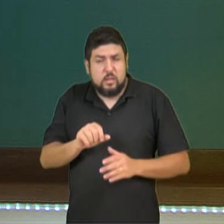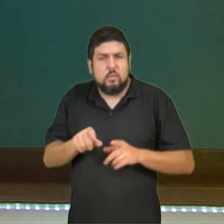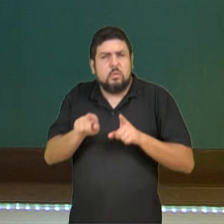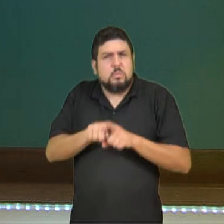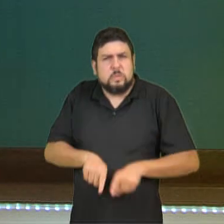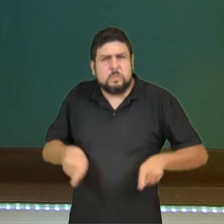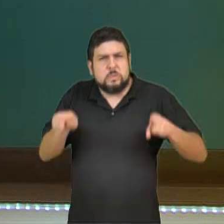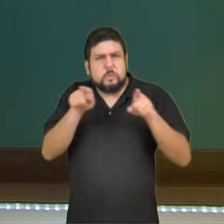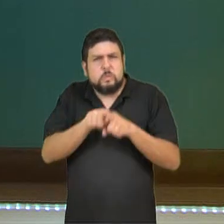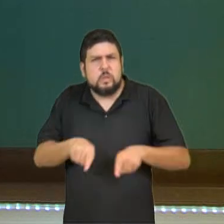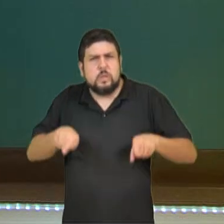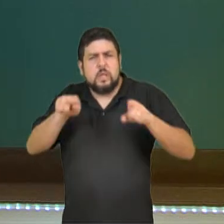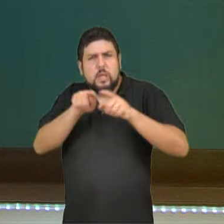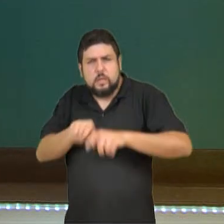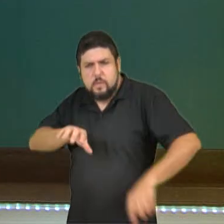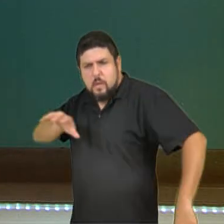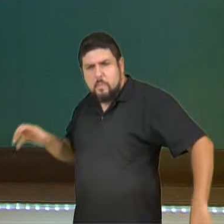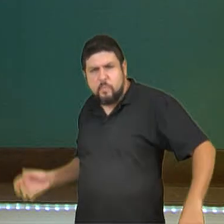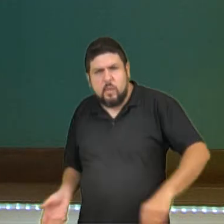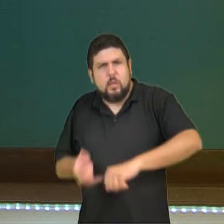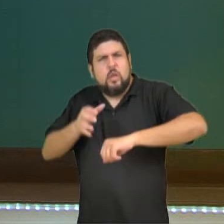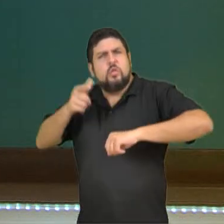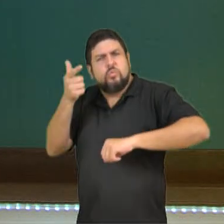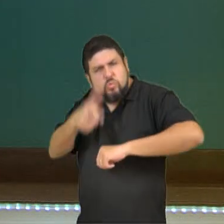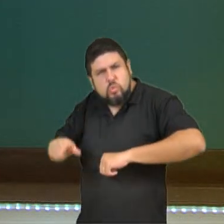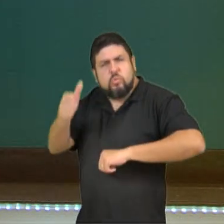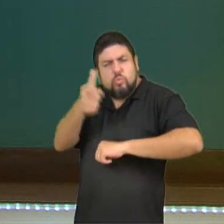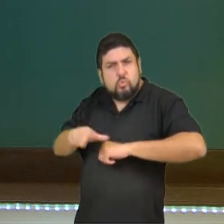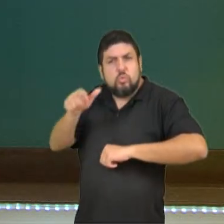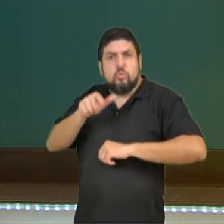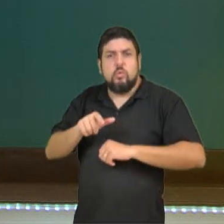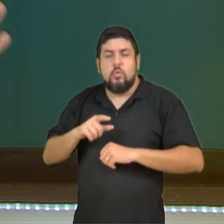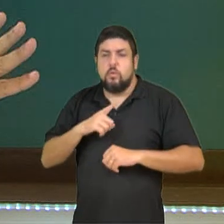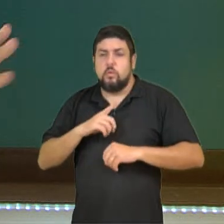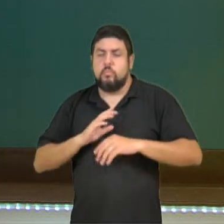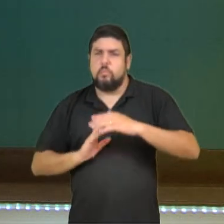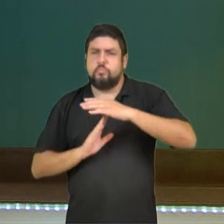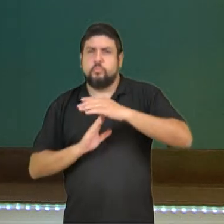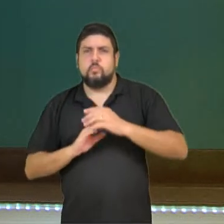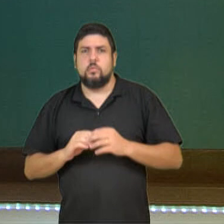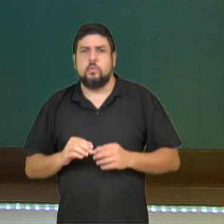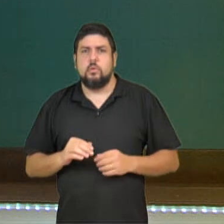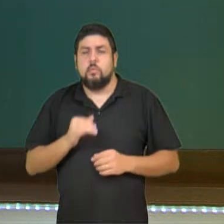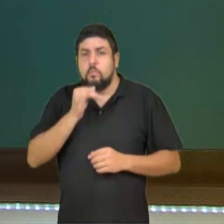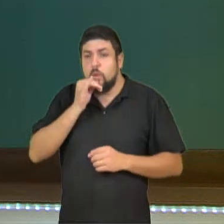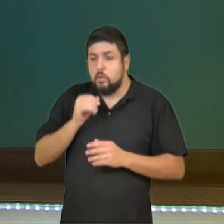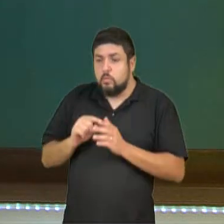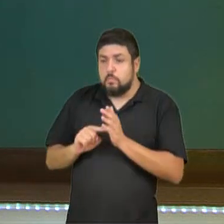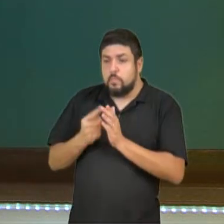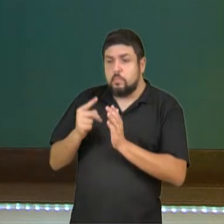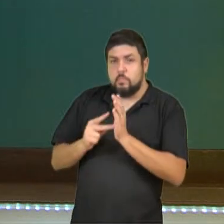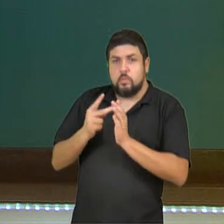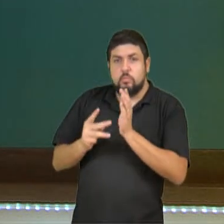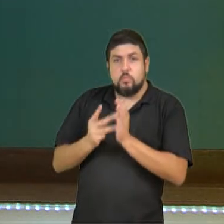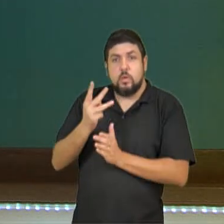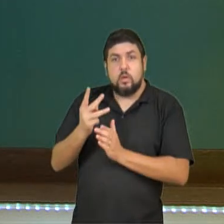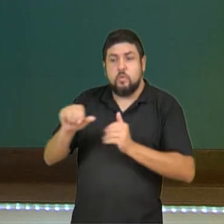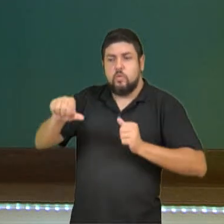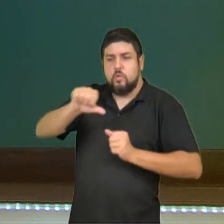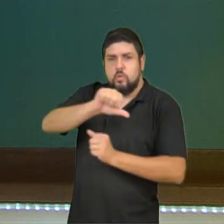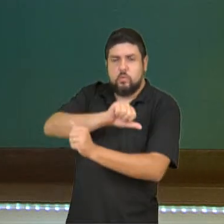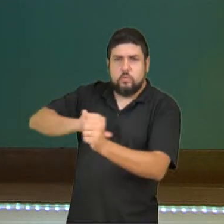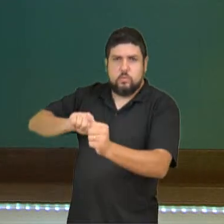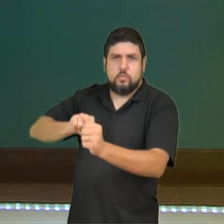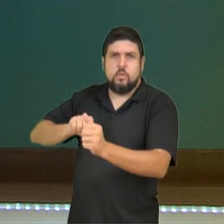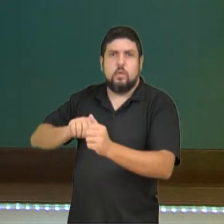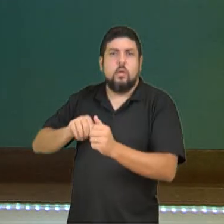ser que ocasione algumas lesões. Então tem limite. Então eles podem entrar, por exemplo, só as 3 vezes, troca, entra outro. Então é para